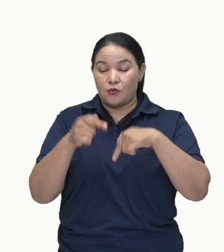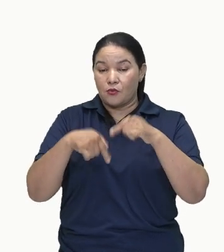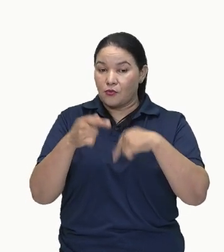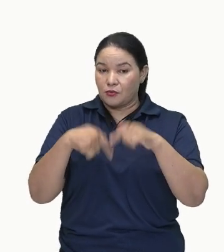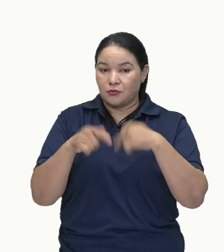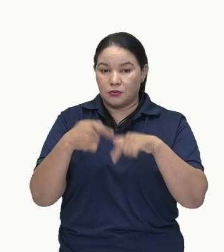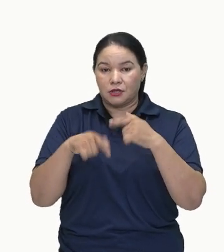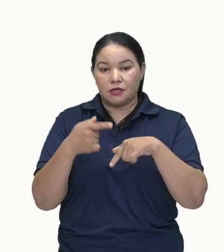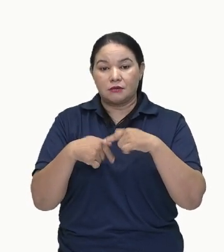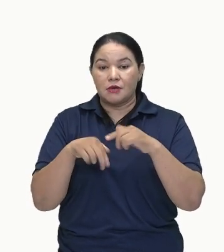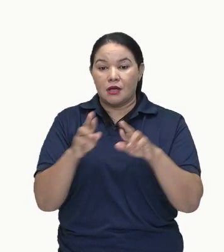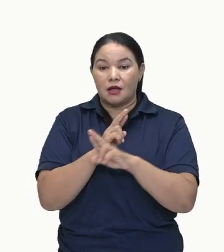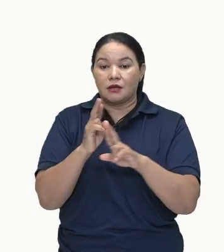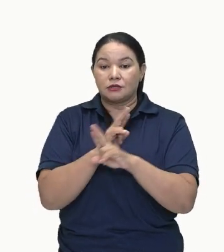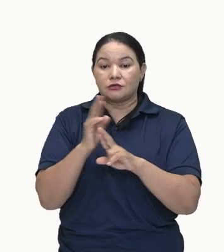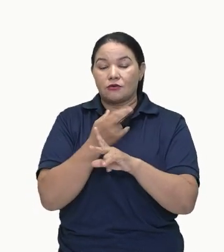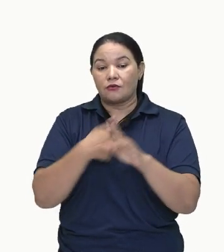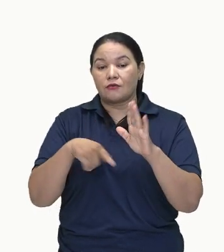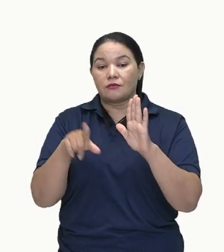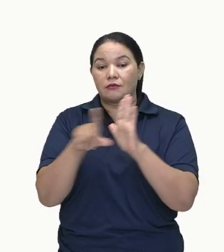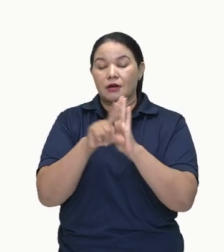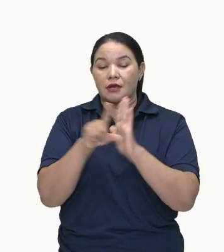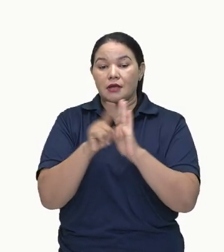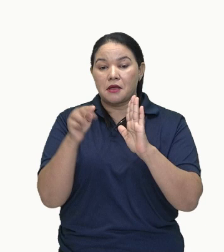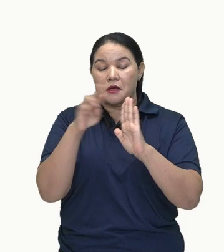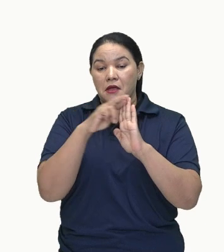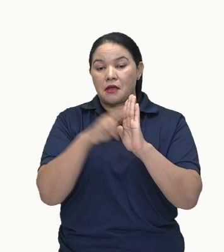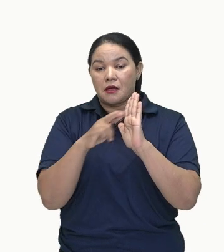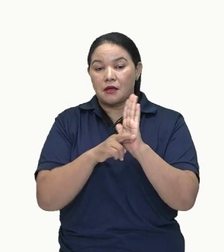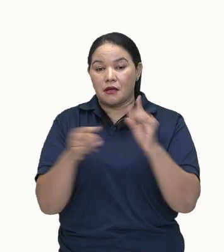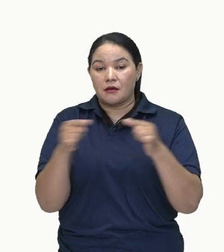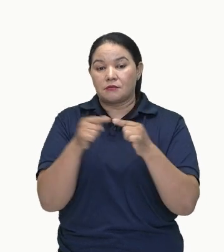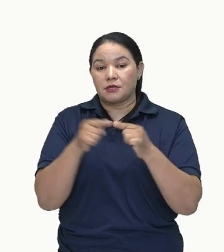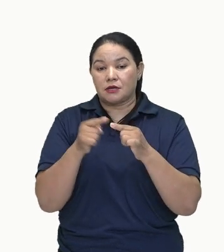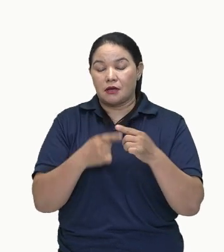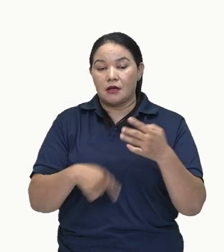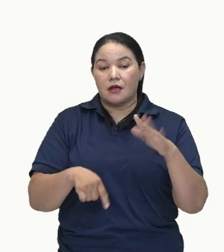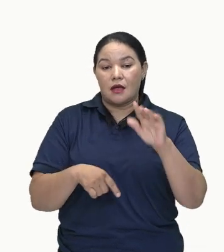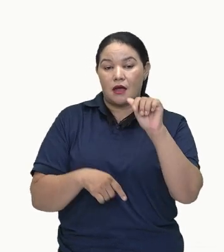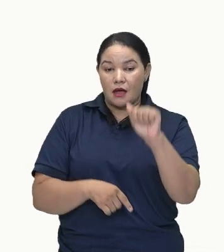químico está relacionada a qual lei? Lei de Lavoisier?